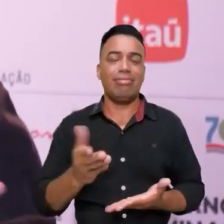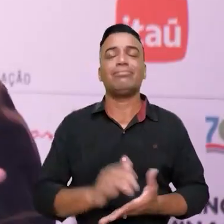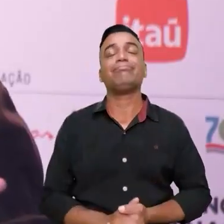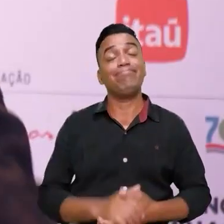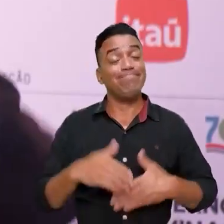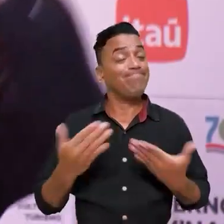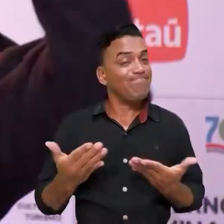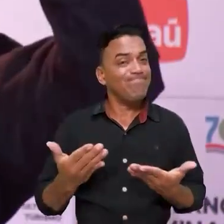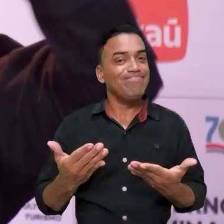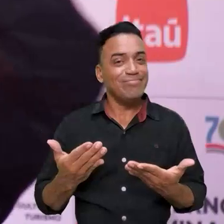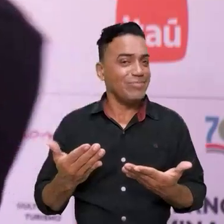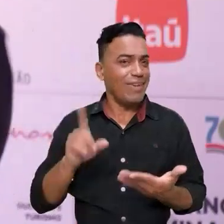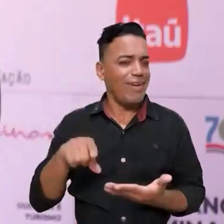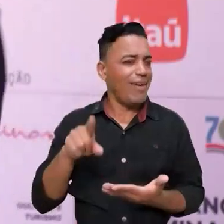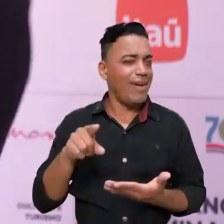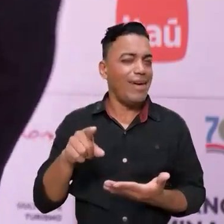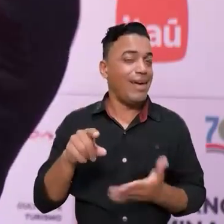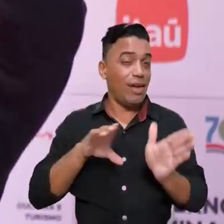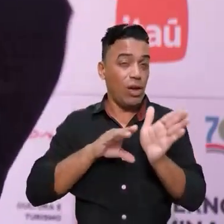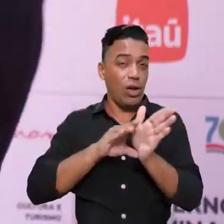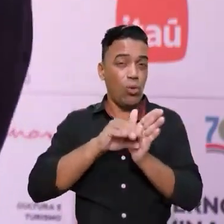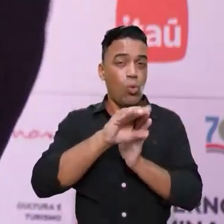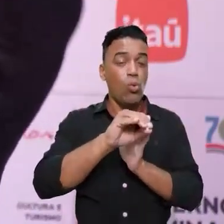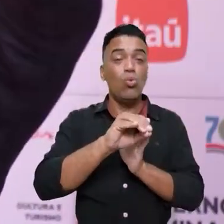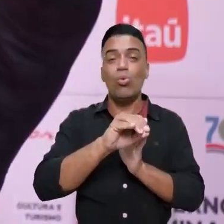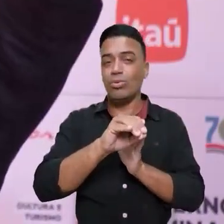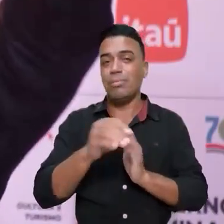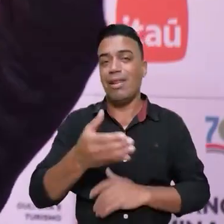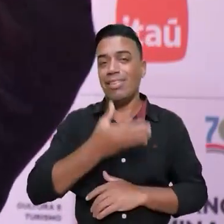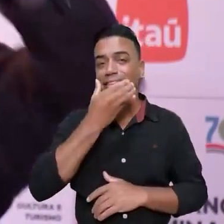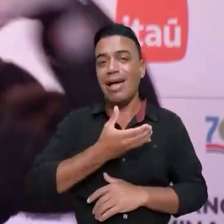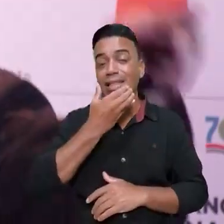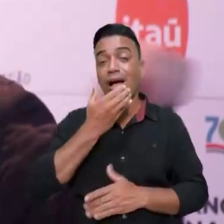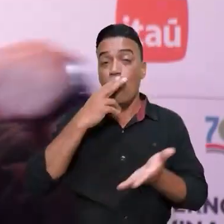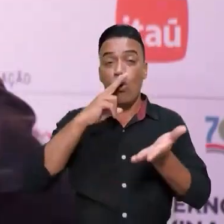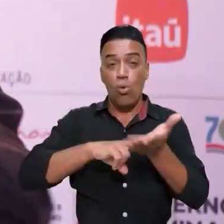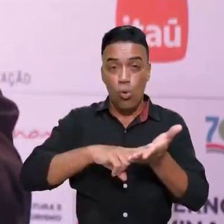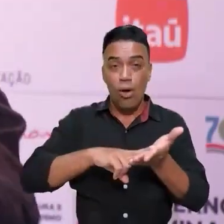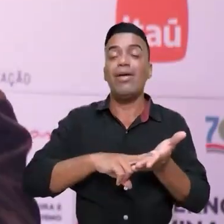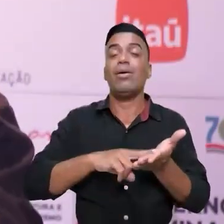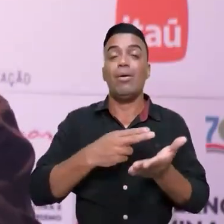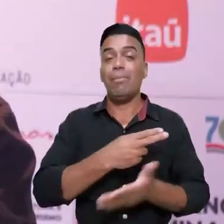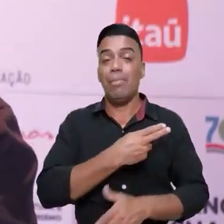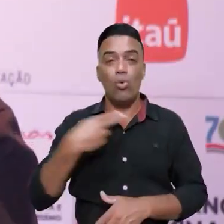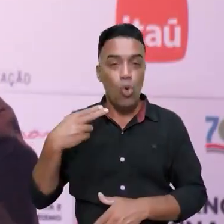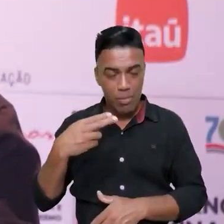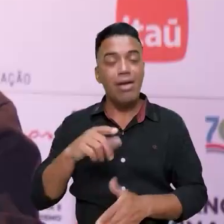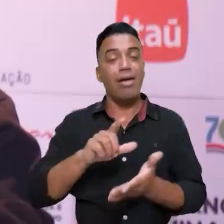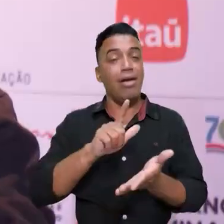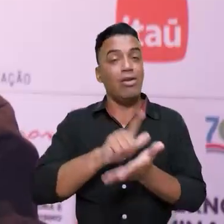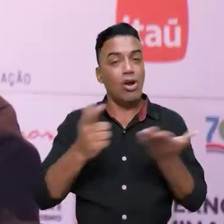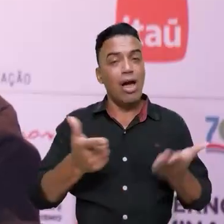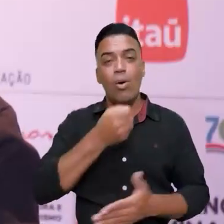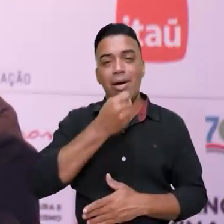E assim, isso tá. Se colocar no Google lá, Natal dos Correios, o meu nome, essa reportagem vai estar lá.